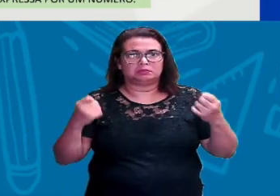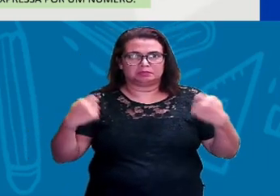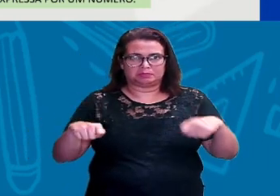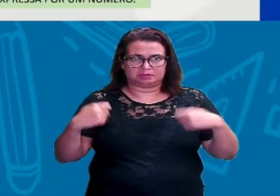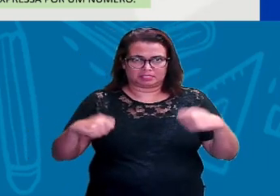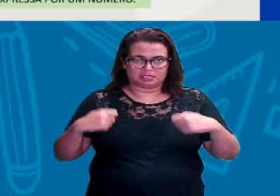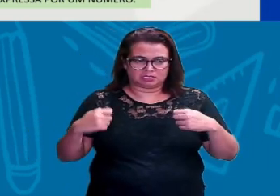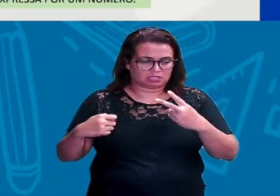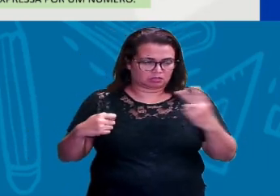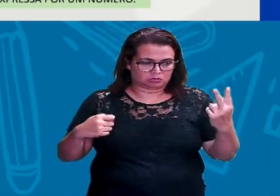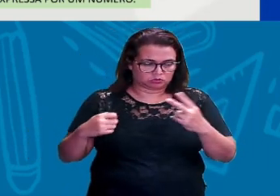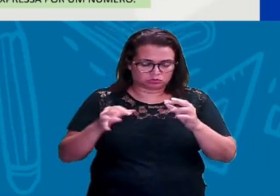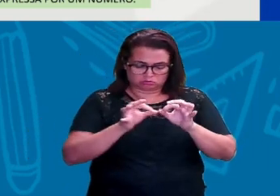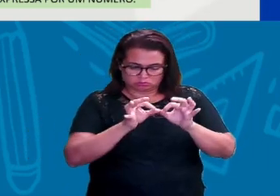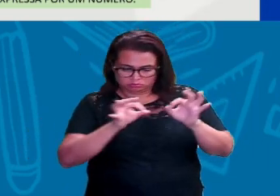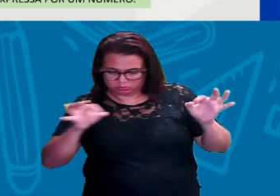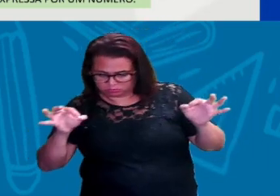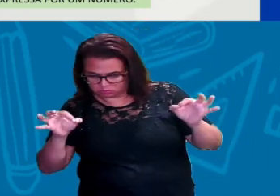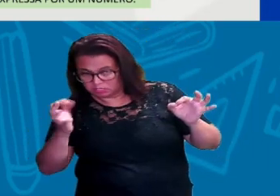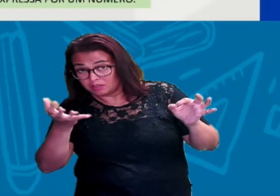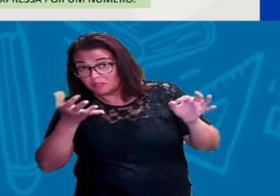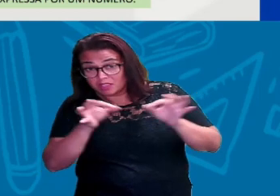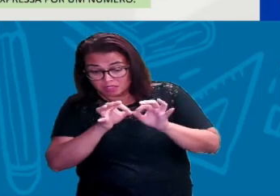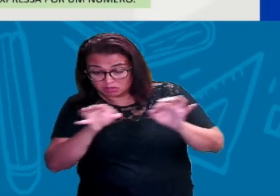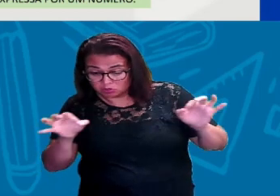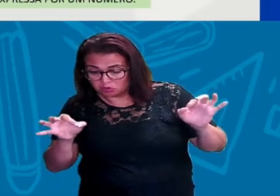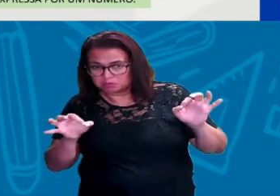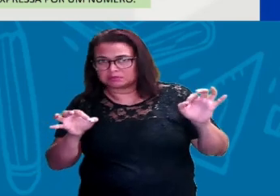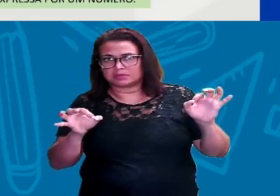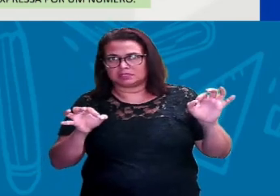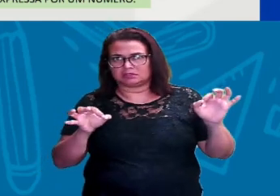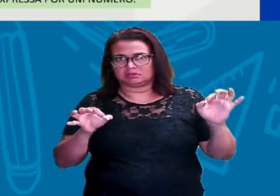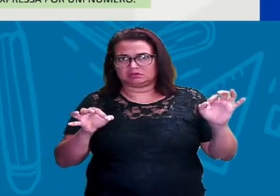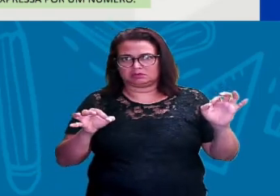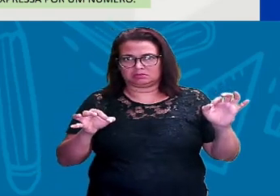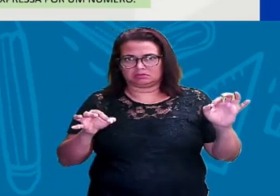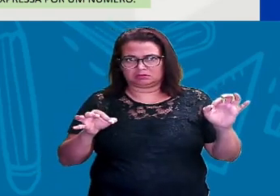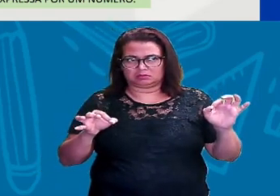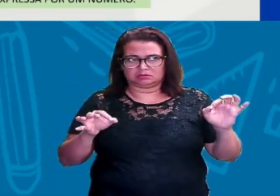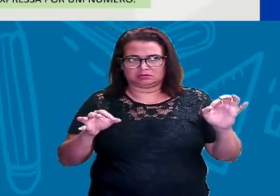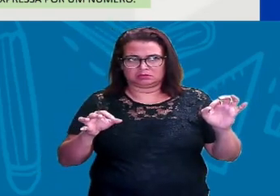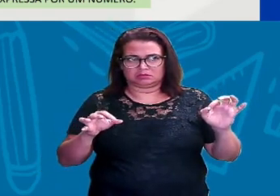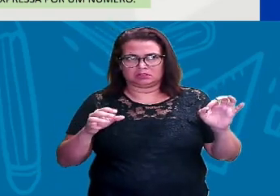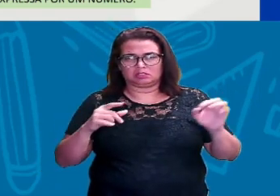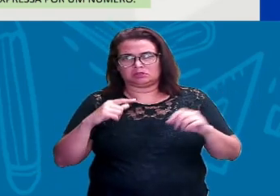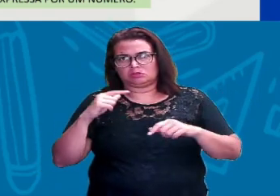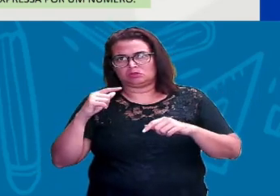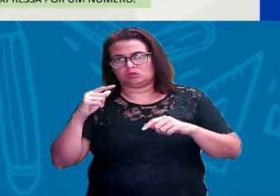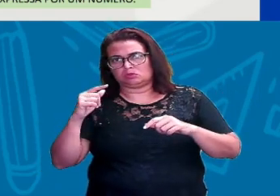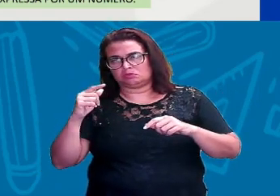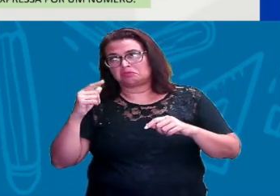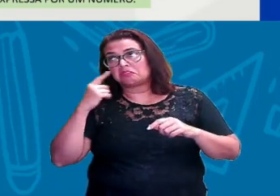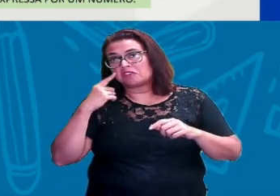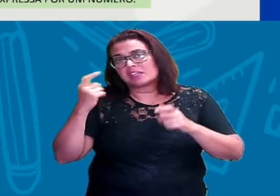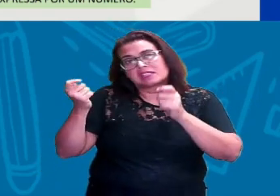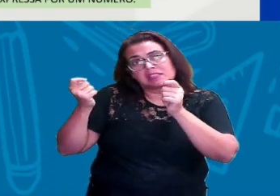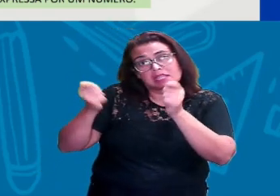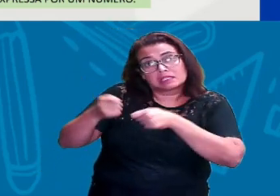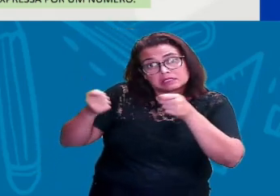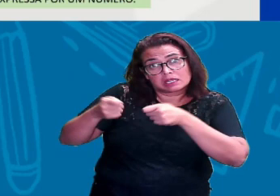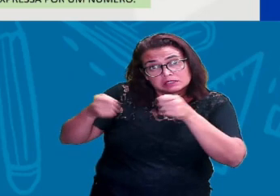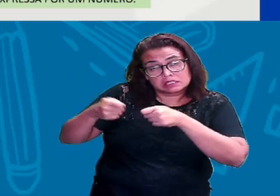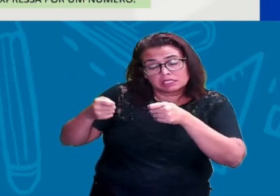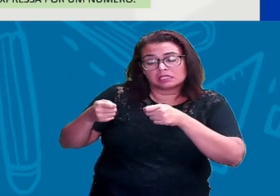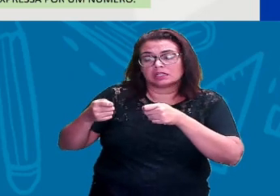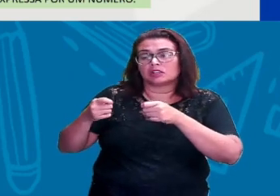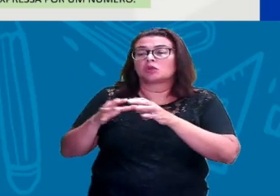objetos e medir o comprimento dele em relação um ao outro, né? Se eu vou trabalhar com capacidade, eu tenho que